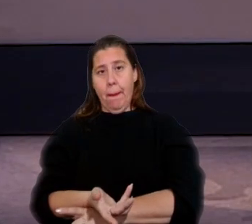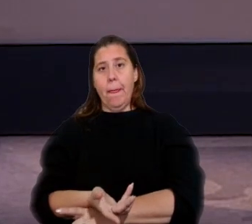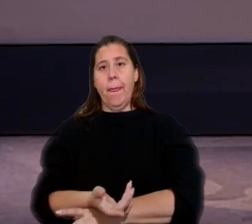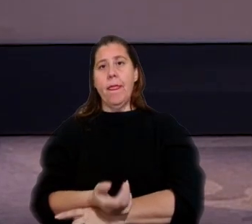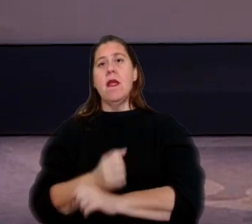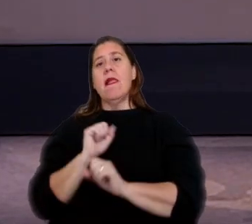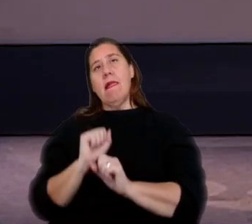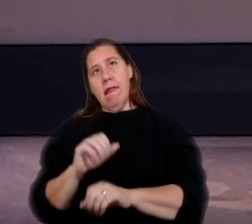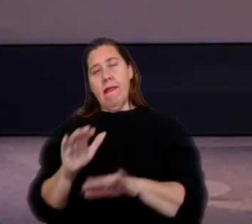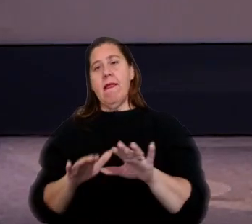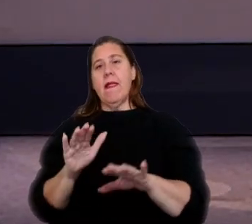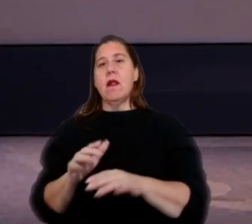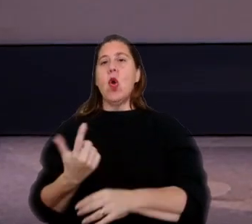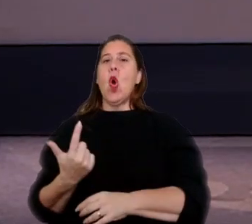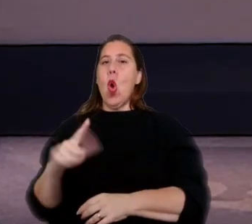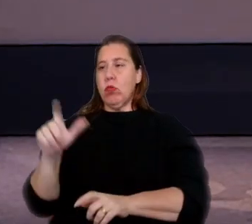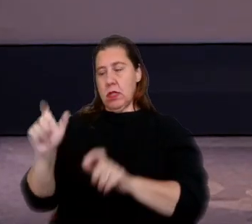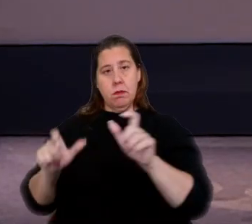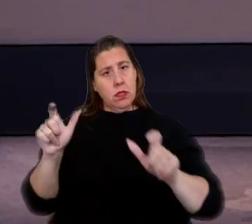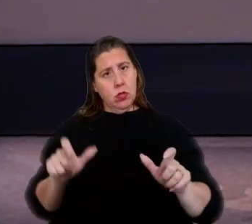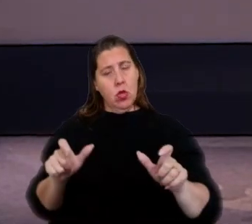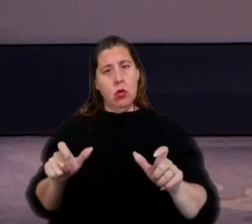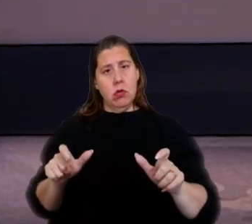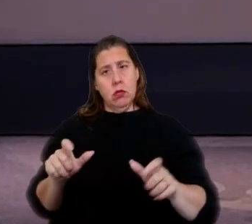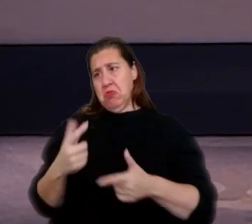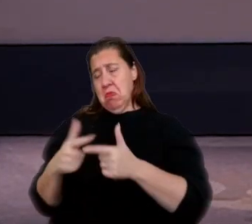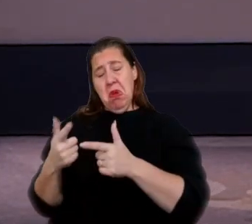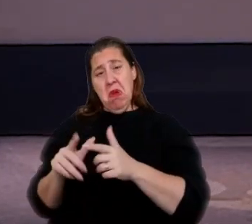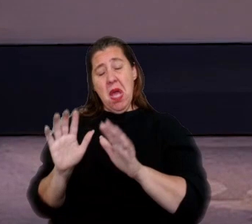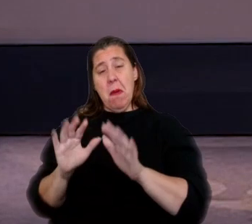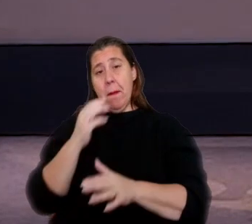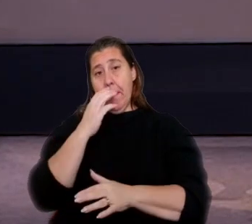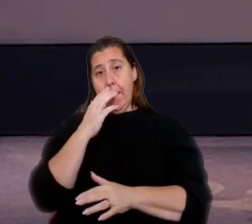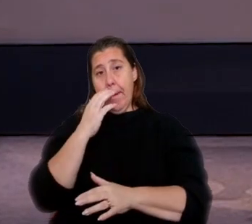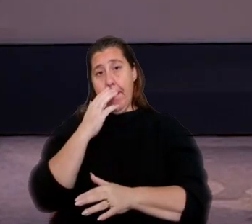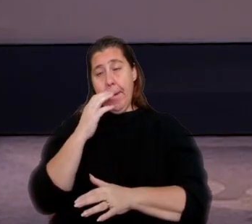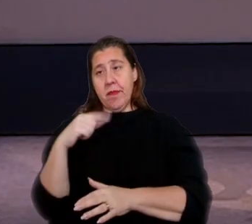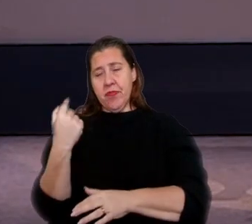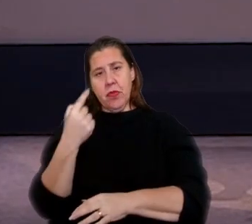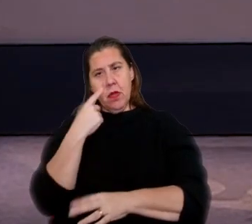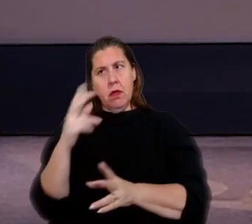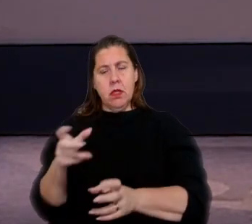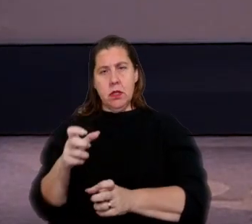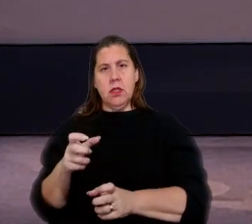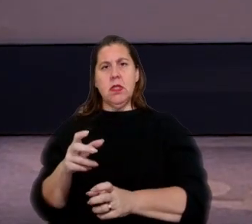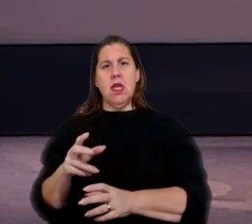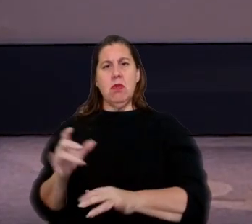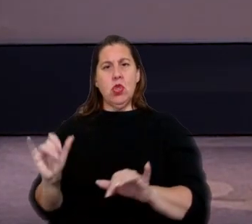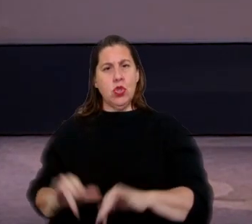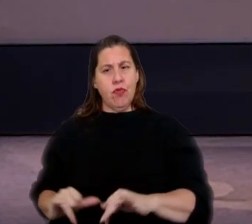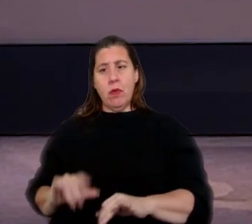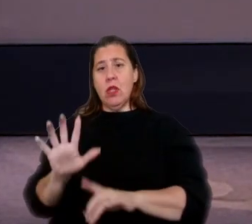né? Podia ser que tivesse outras pessoas ali que isso não fosse problema. E a gente vê o